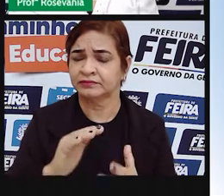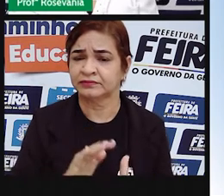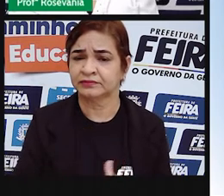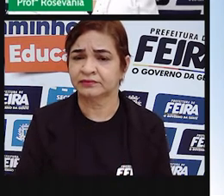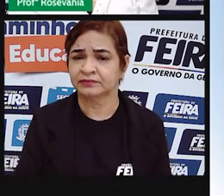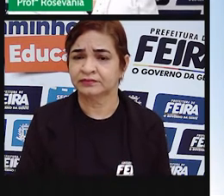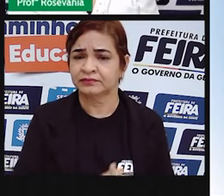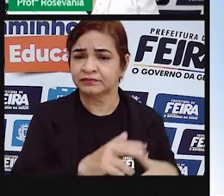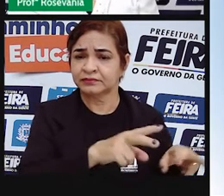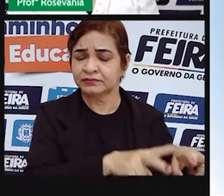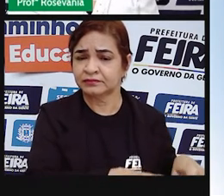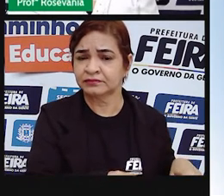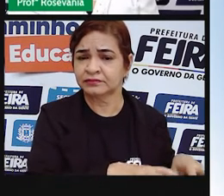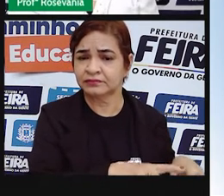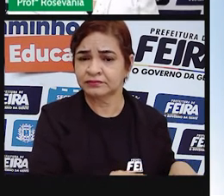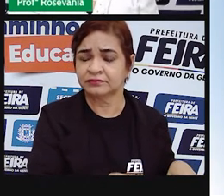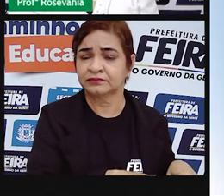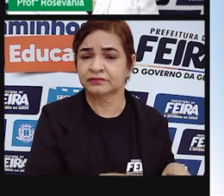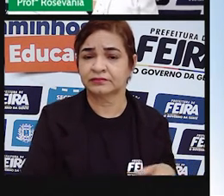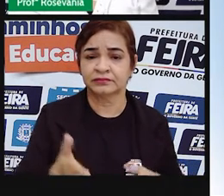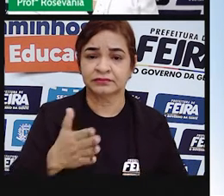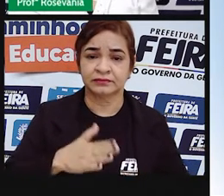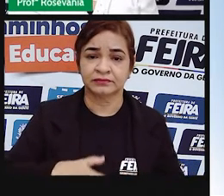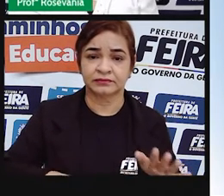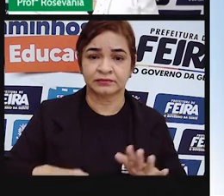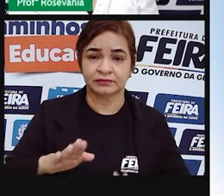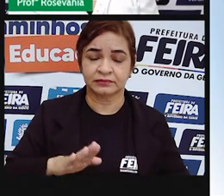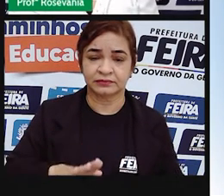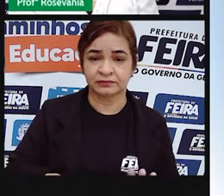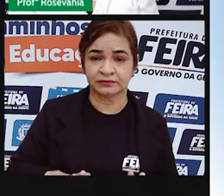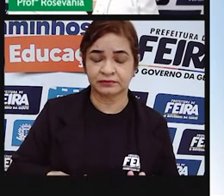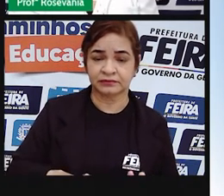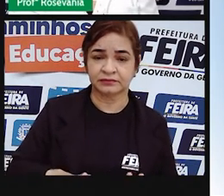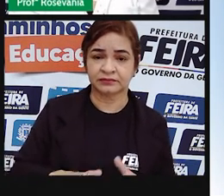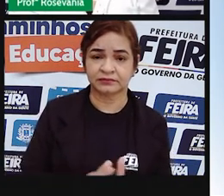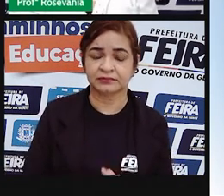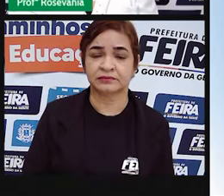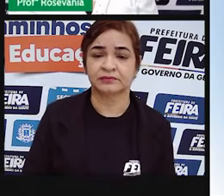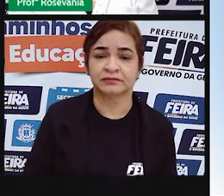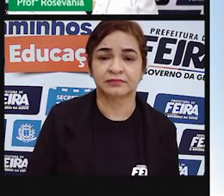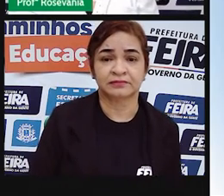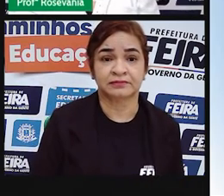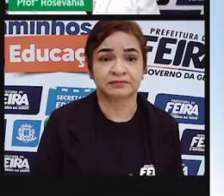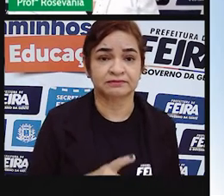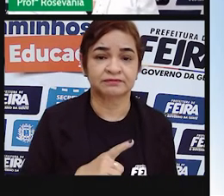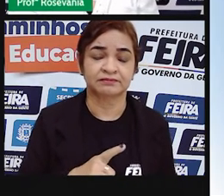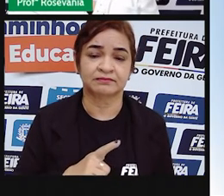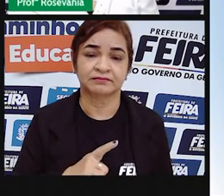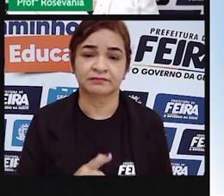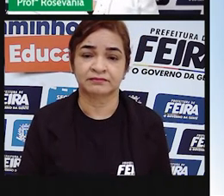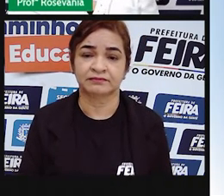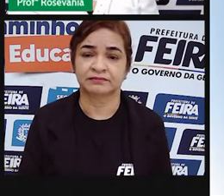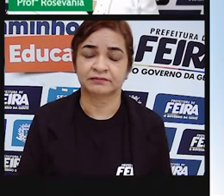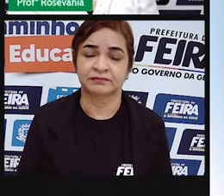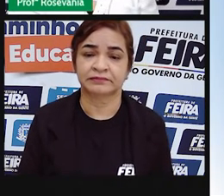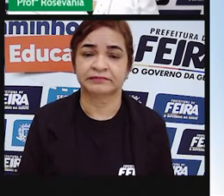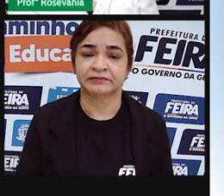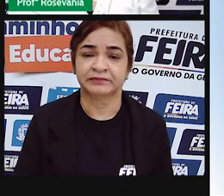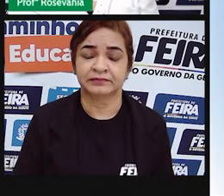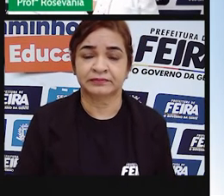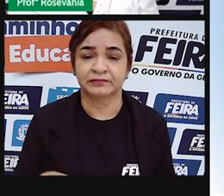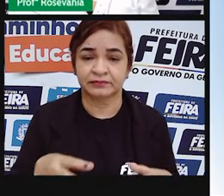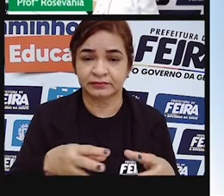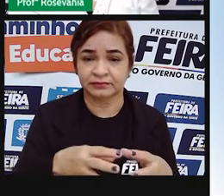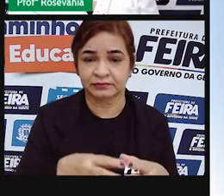gente tem uma fazer novamente às vezes a depender do grau de dinheiro que se tem Infelizmente aí vai